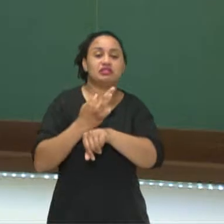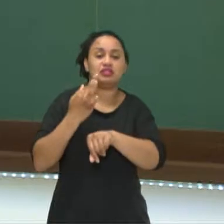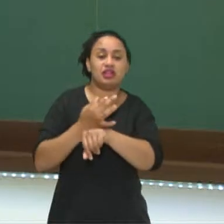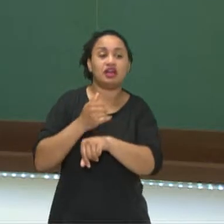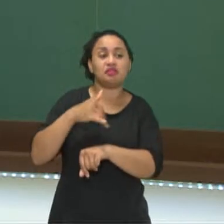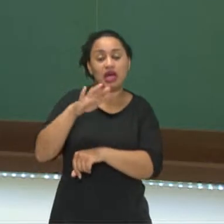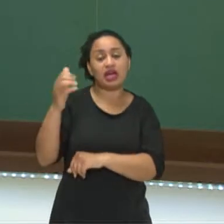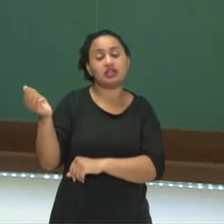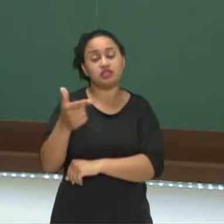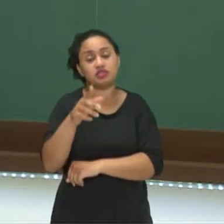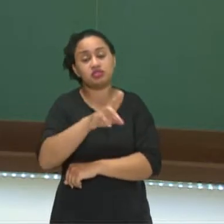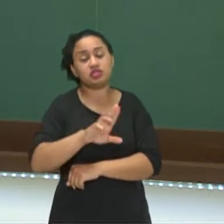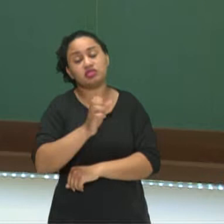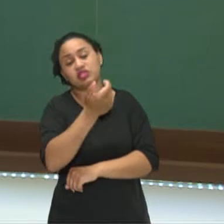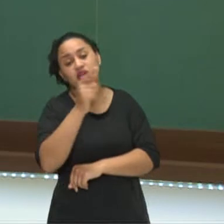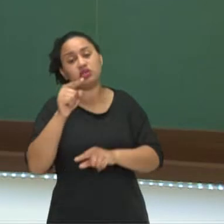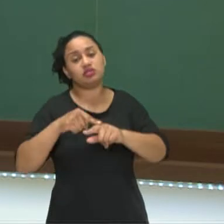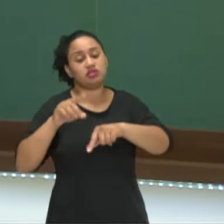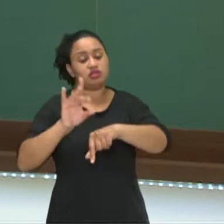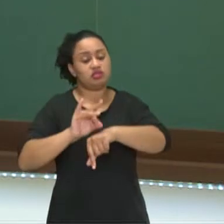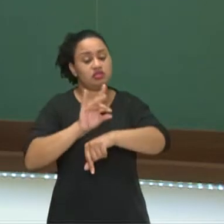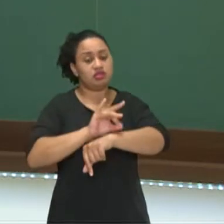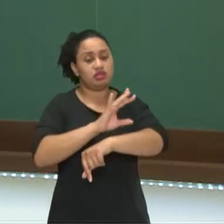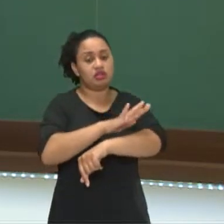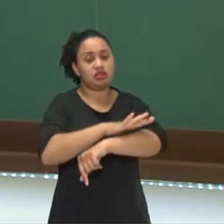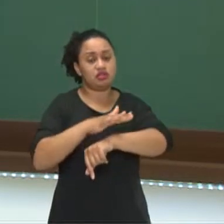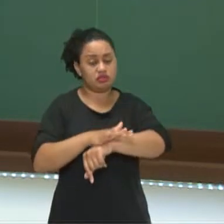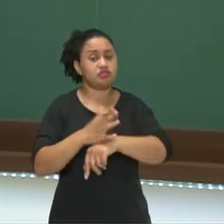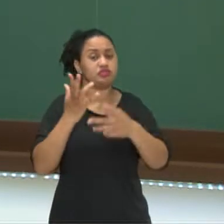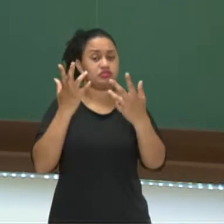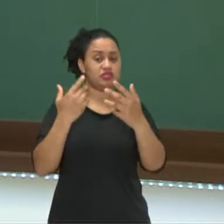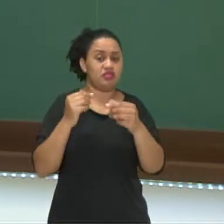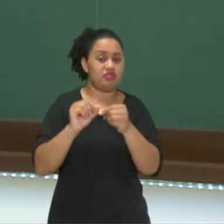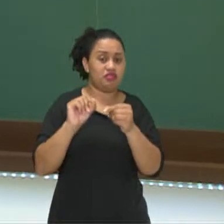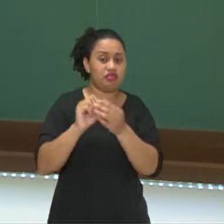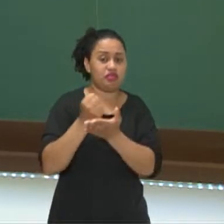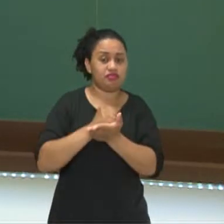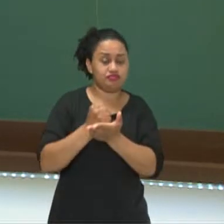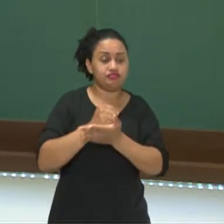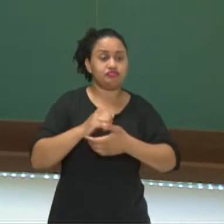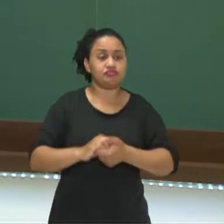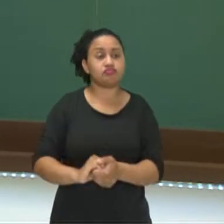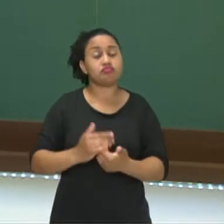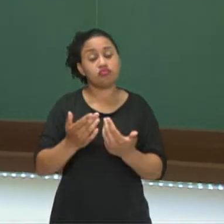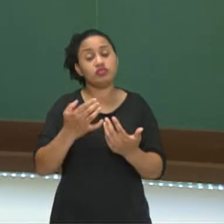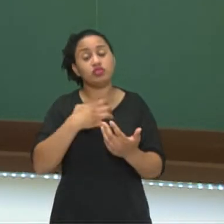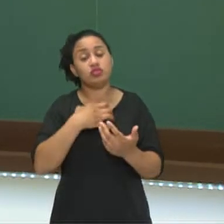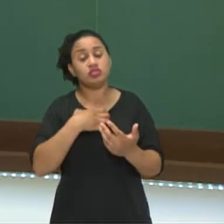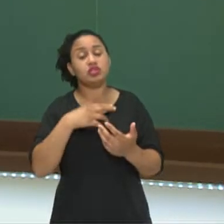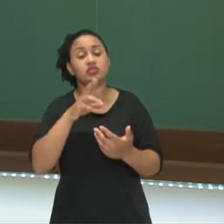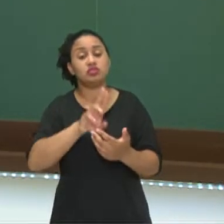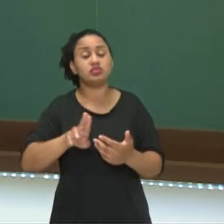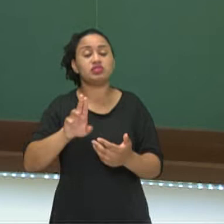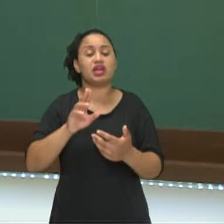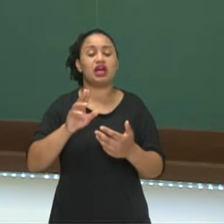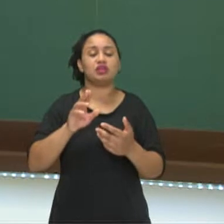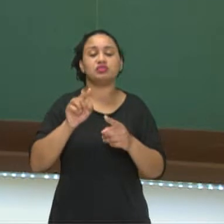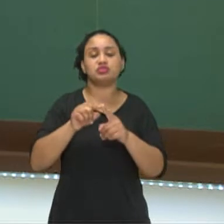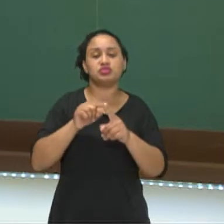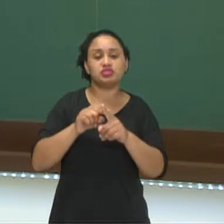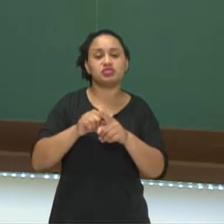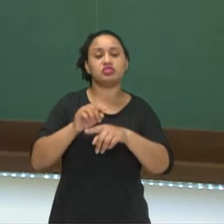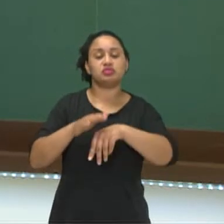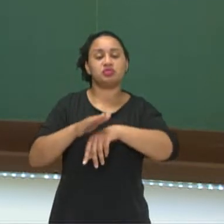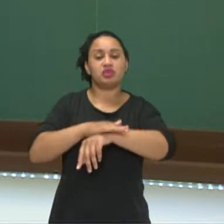que utilizar outros curativos químicos. Então, isso aqui é utilizado, é uma forma de um curativo biológico,